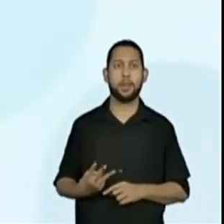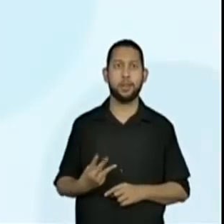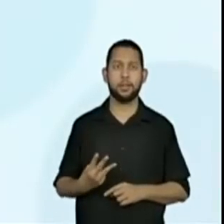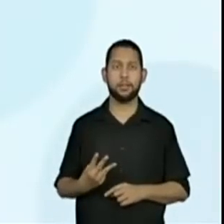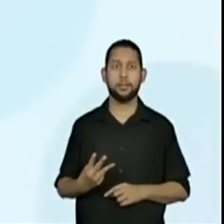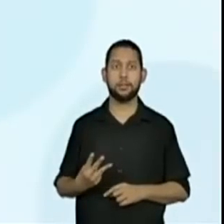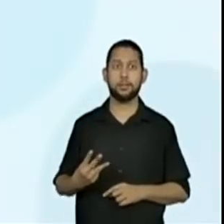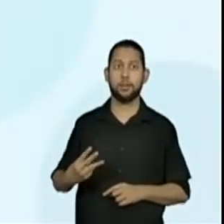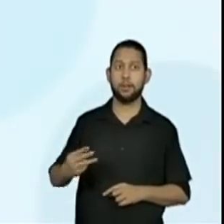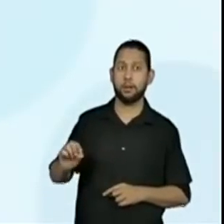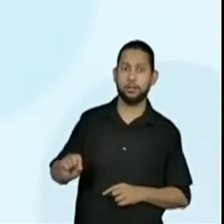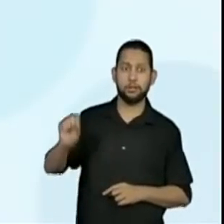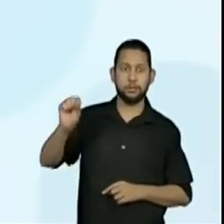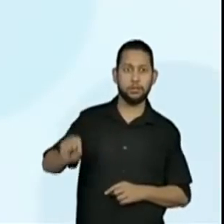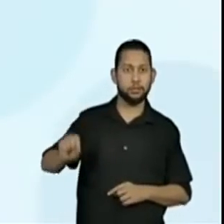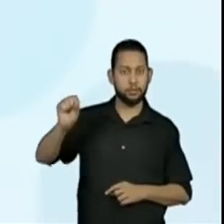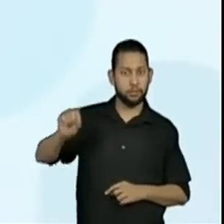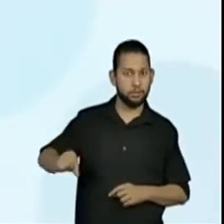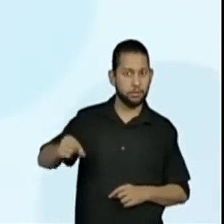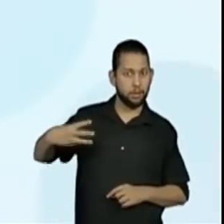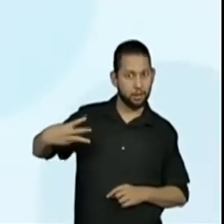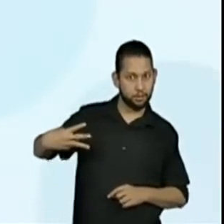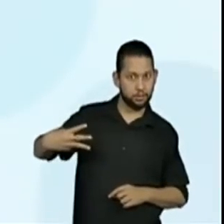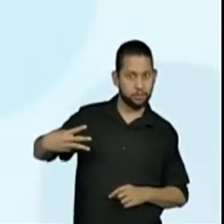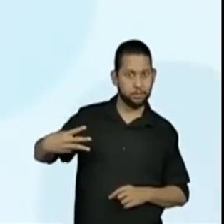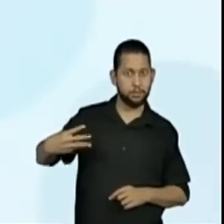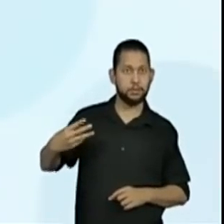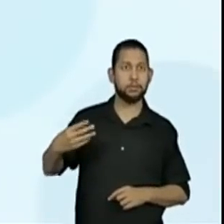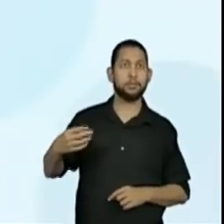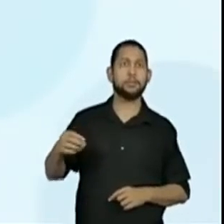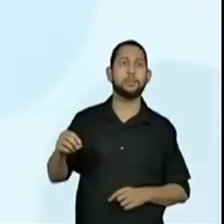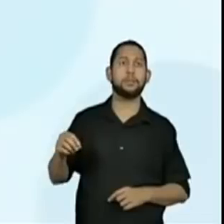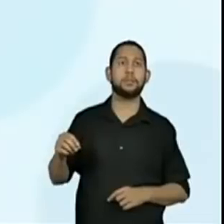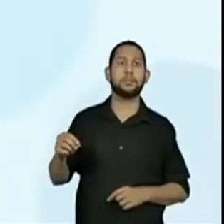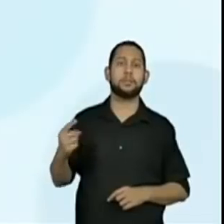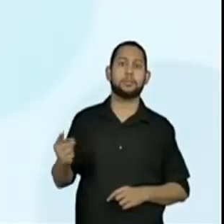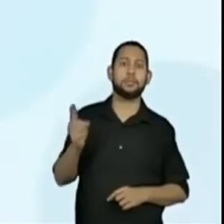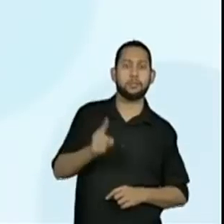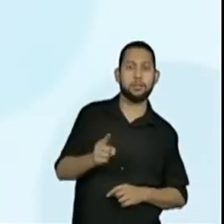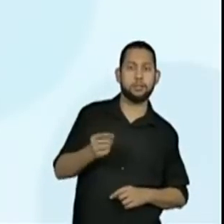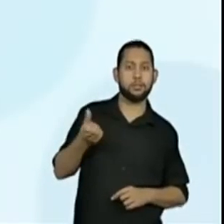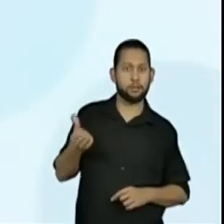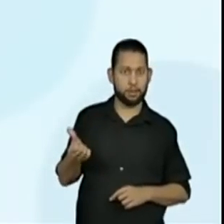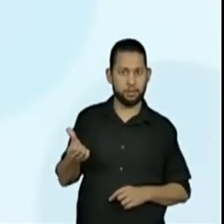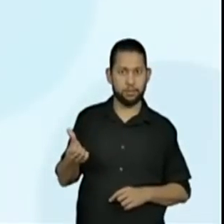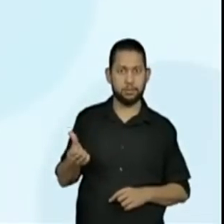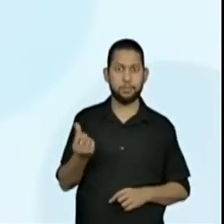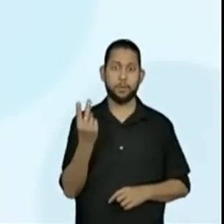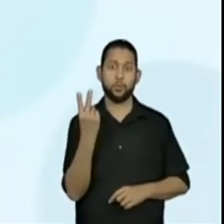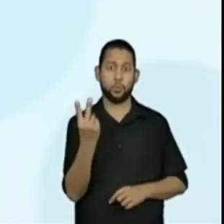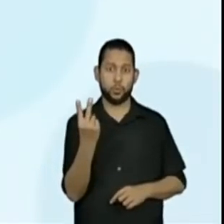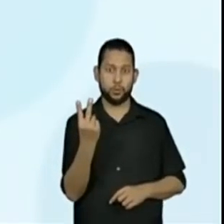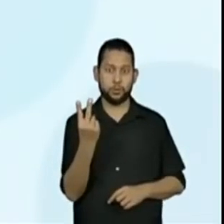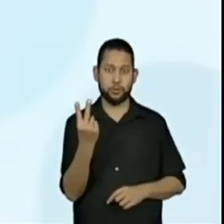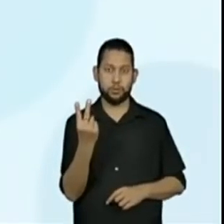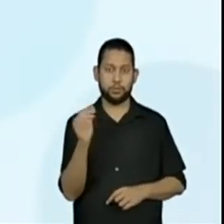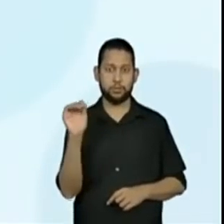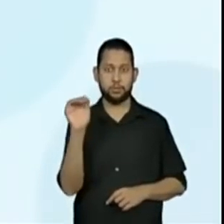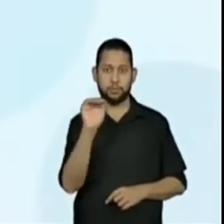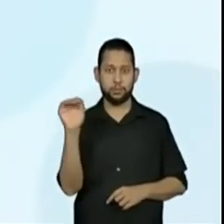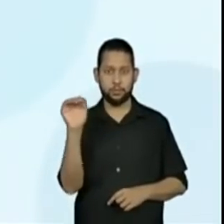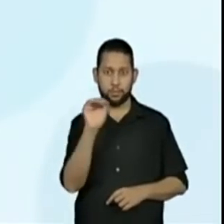deste lado 3 deste lado 6 mais 2 de